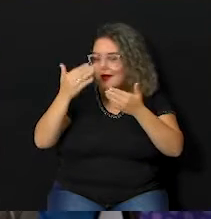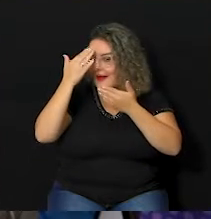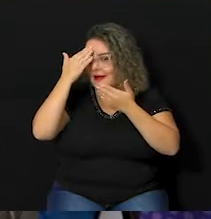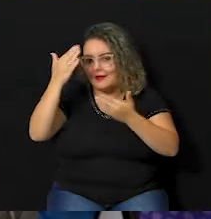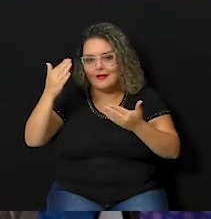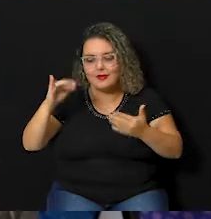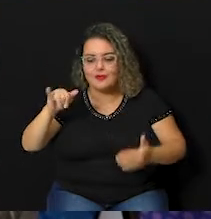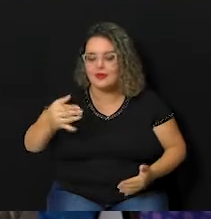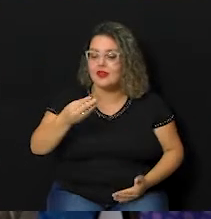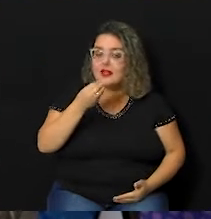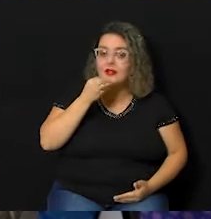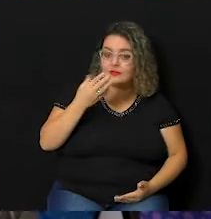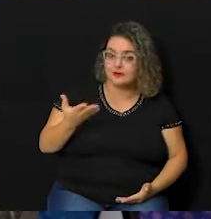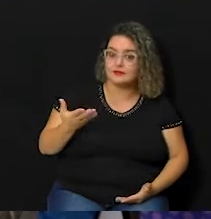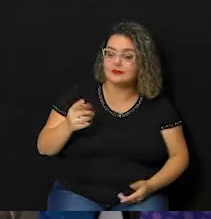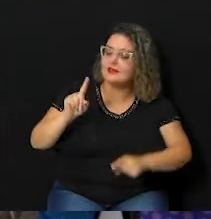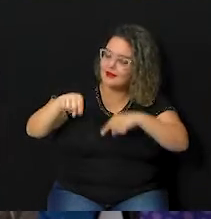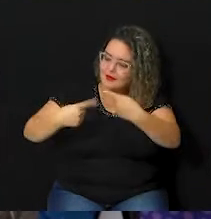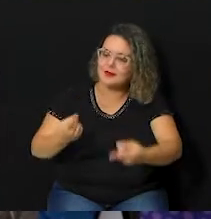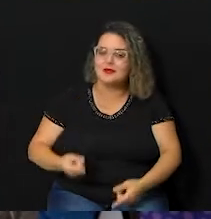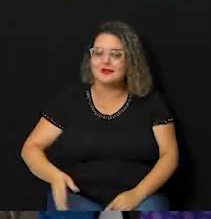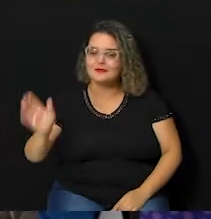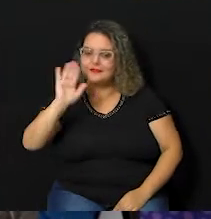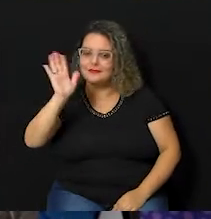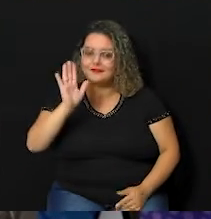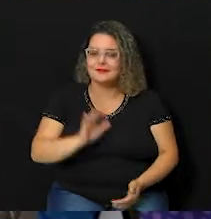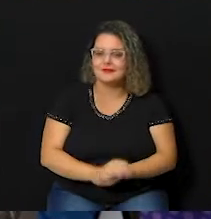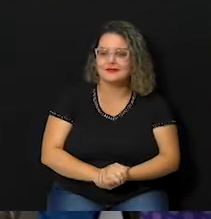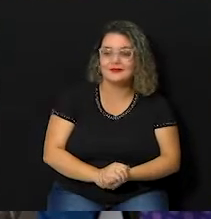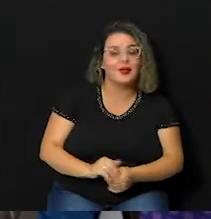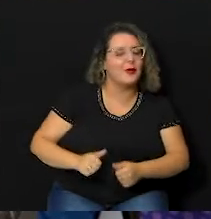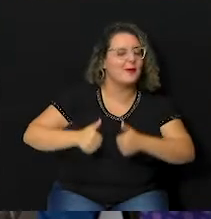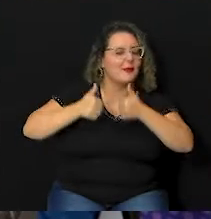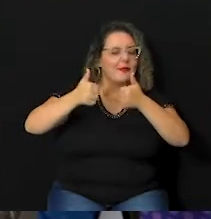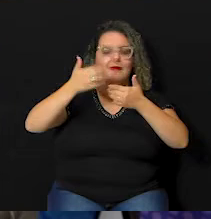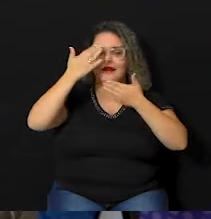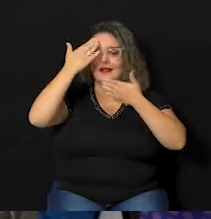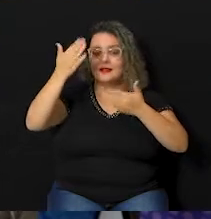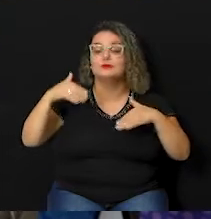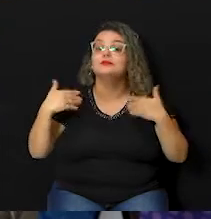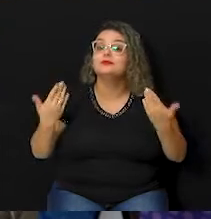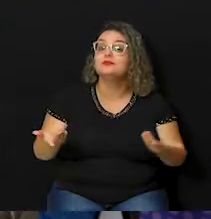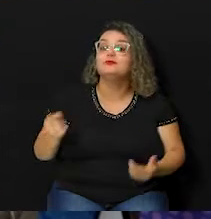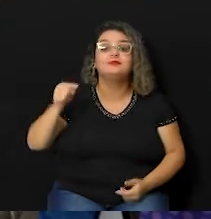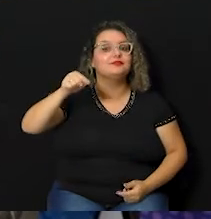pela oportunidade e até uma próxima. Tchau. Valeu.